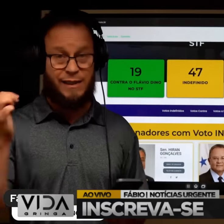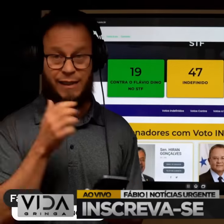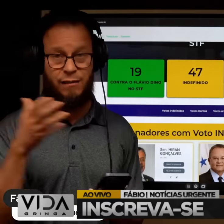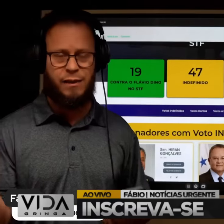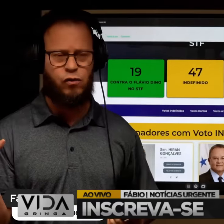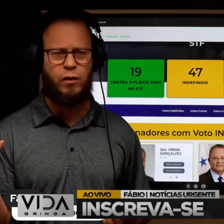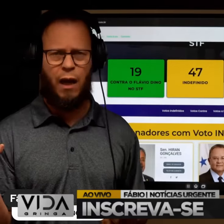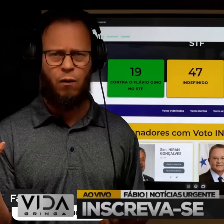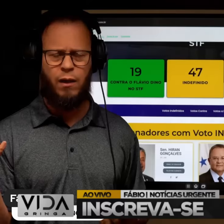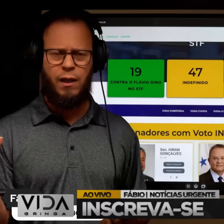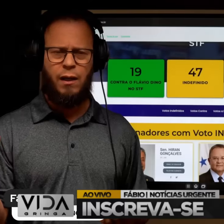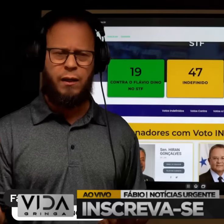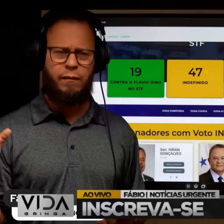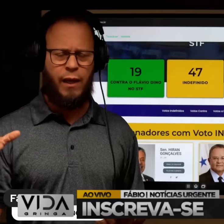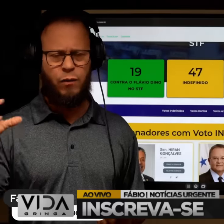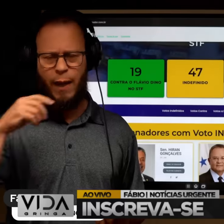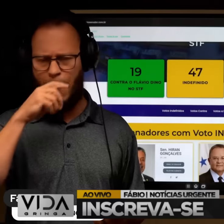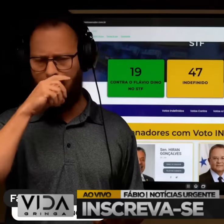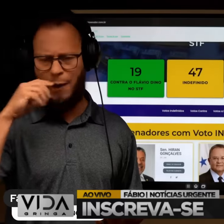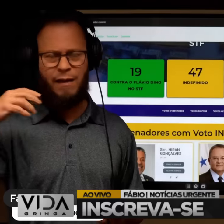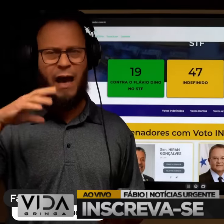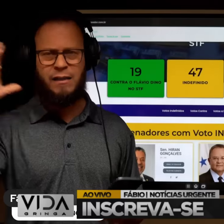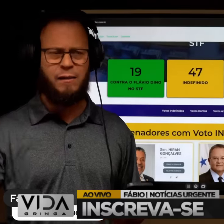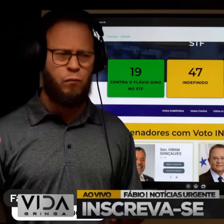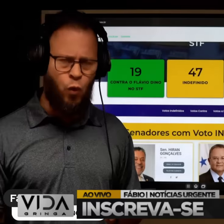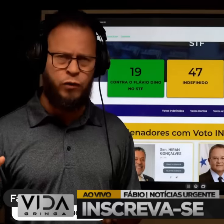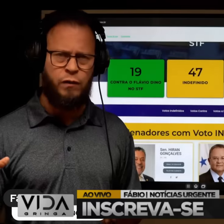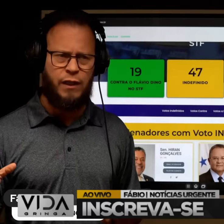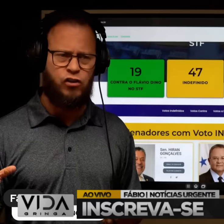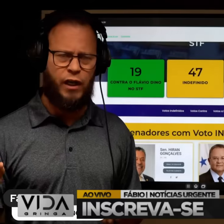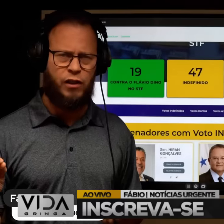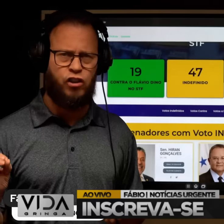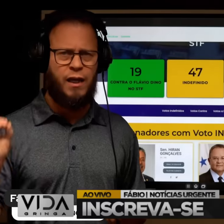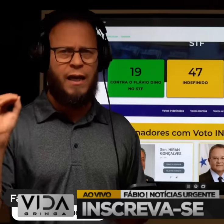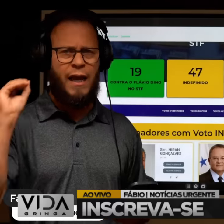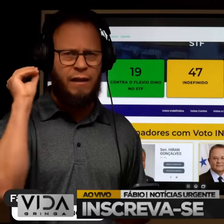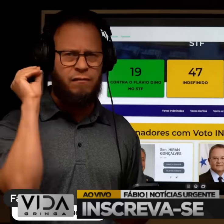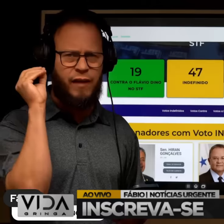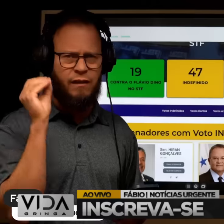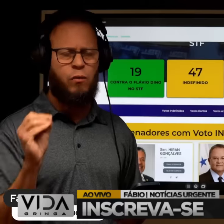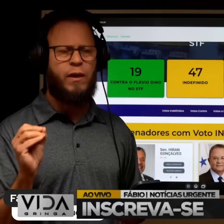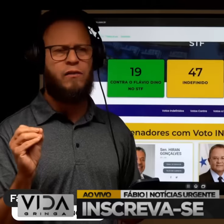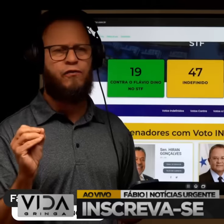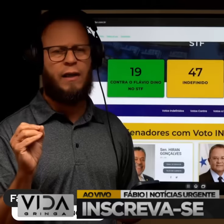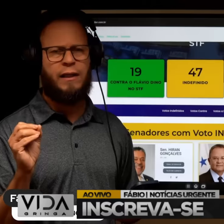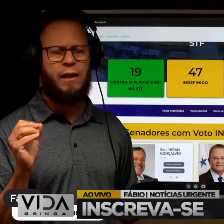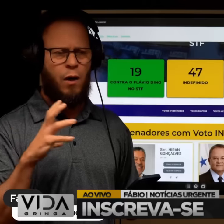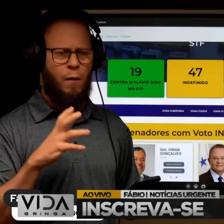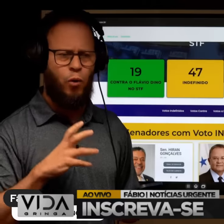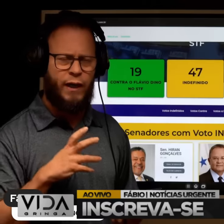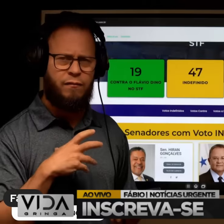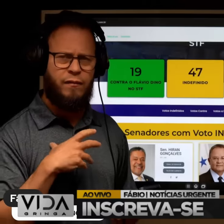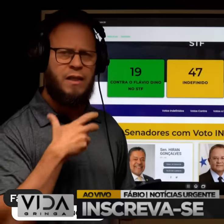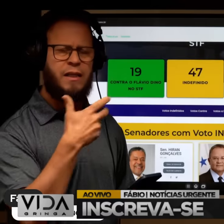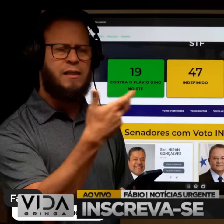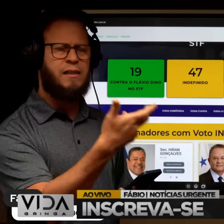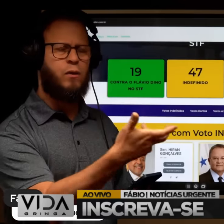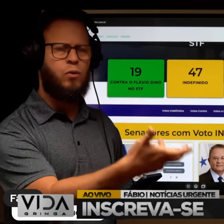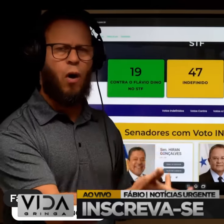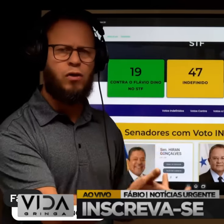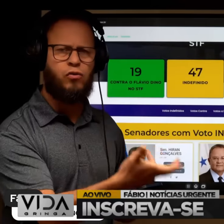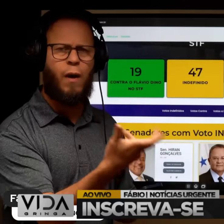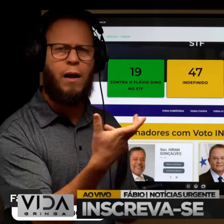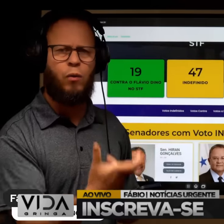cara sensacional, que tem uma análise muito inteligente. Entenda o que ele fala aqui, porque tem que